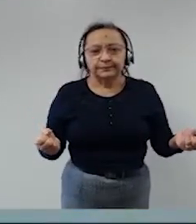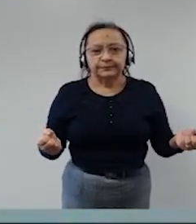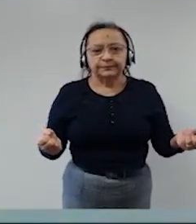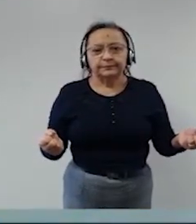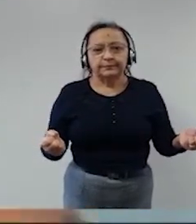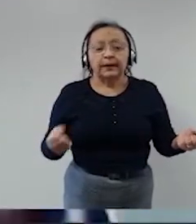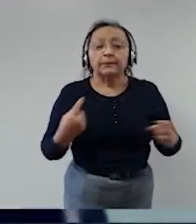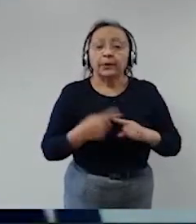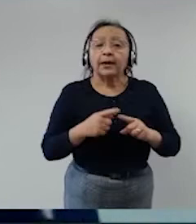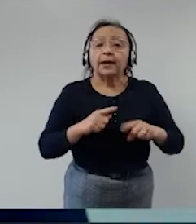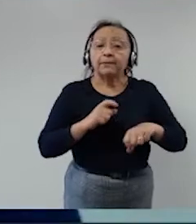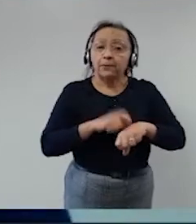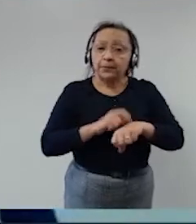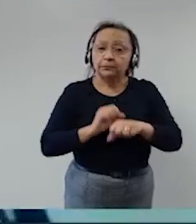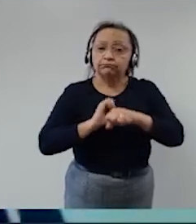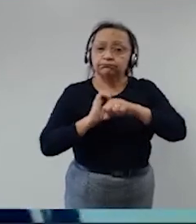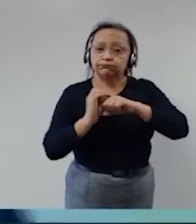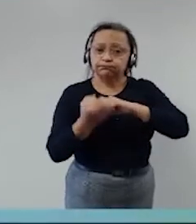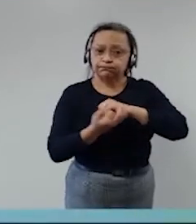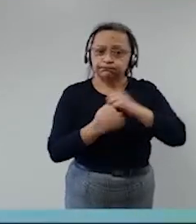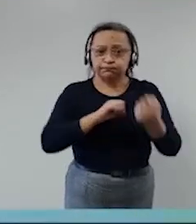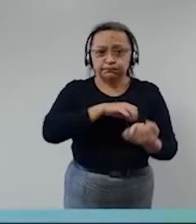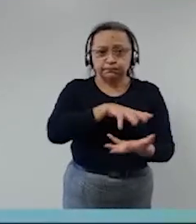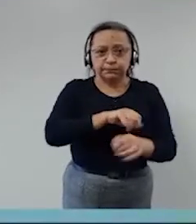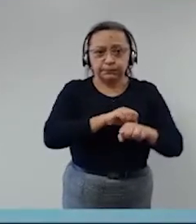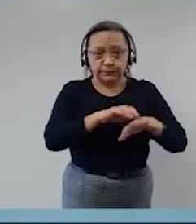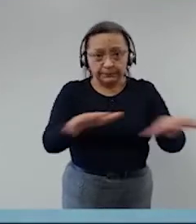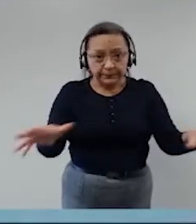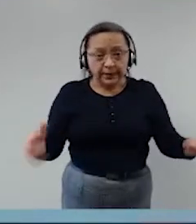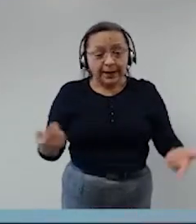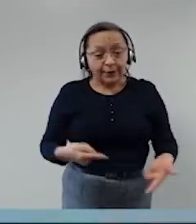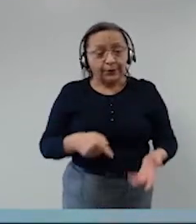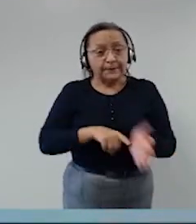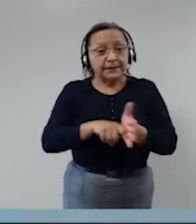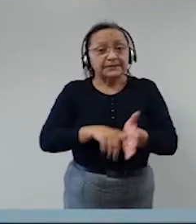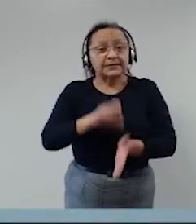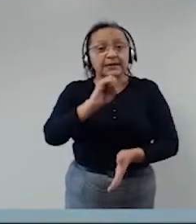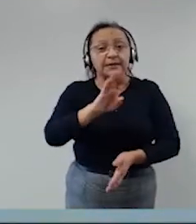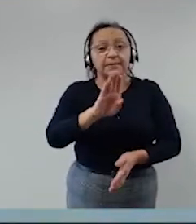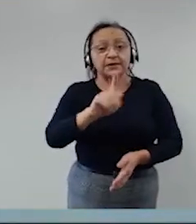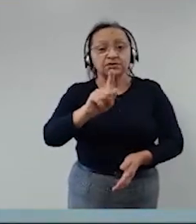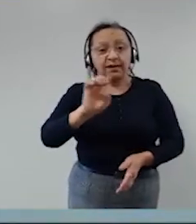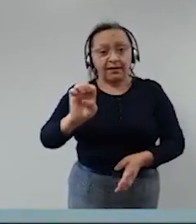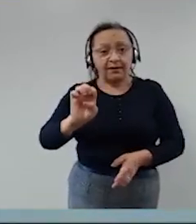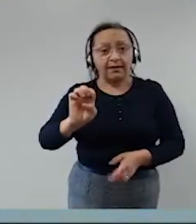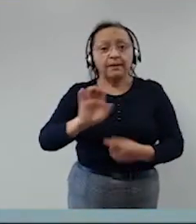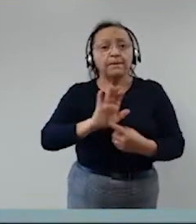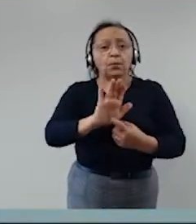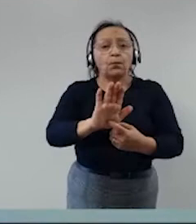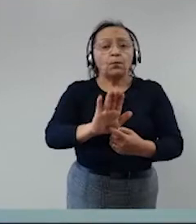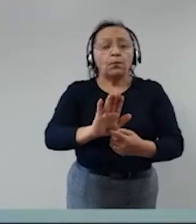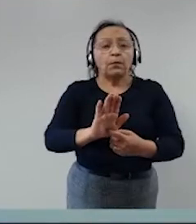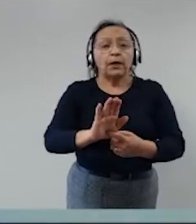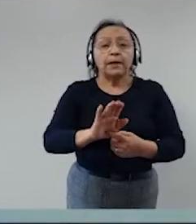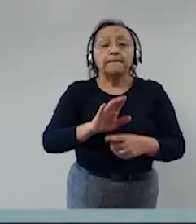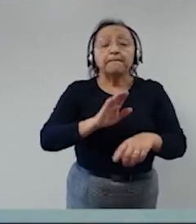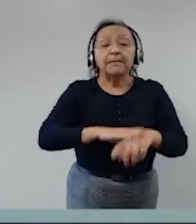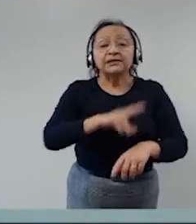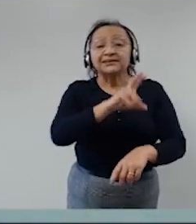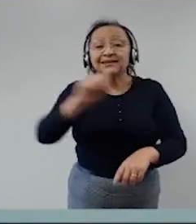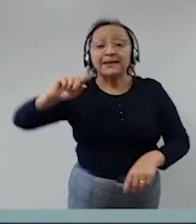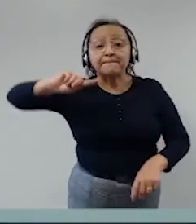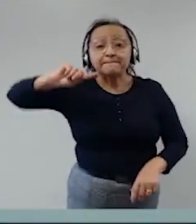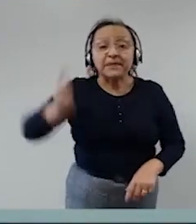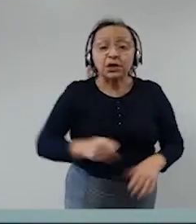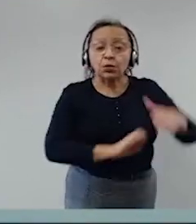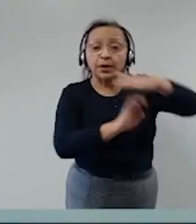A pandemia, diz o IBGE recentemente, apontou para o fechamento de mais de 500 mil